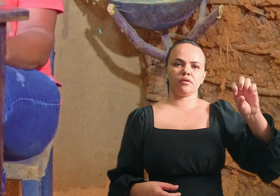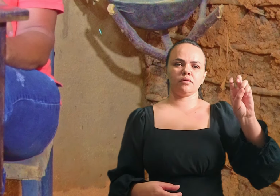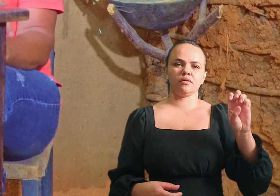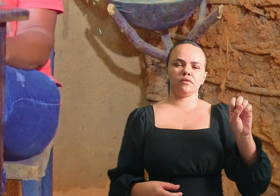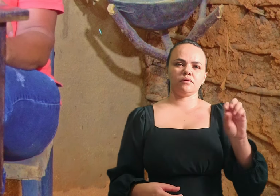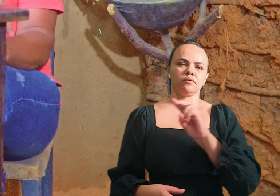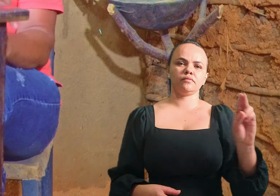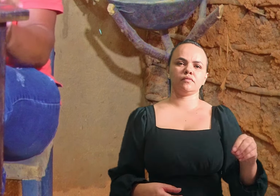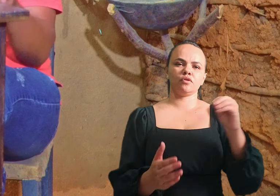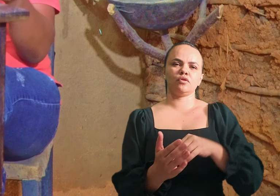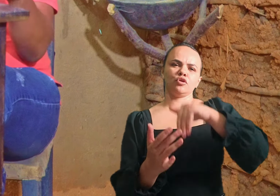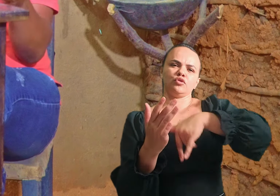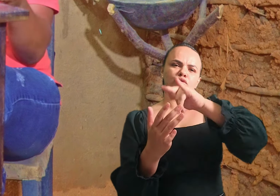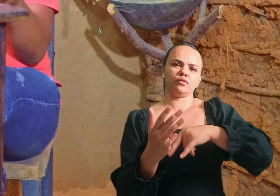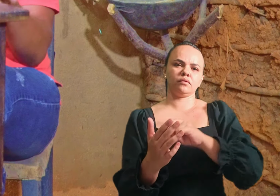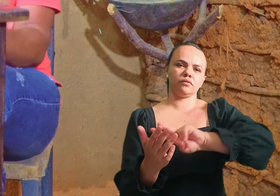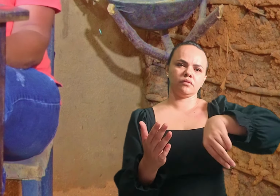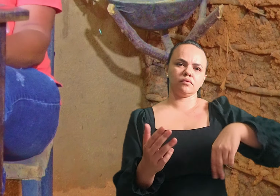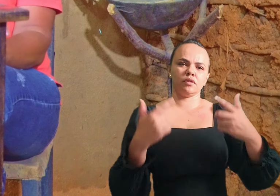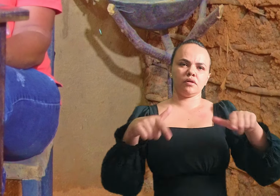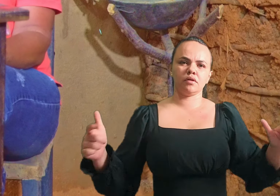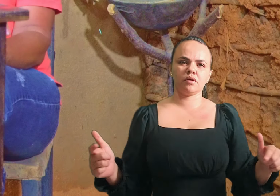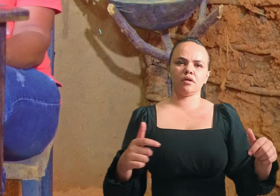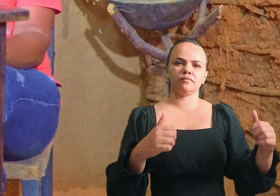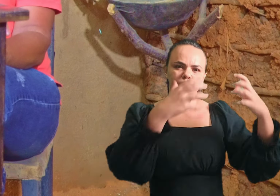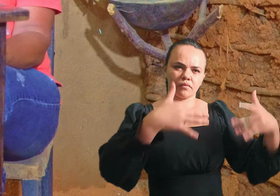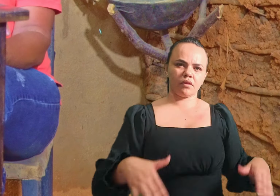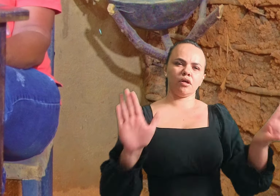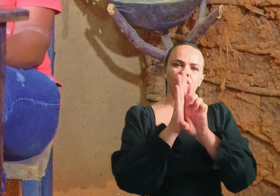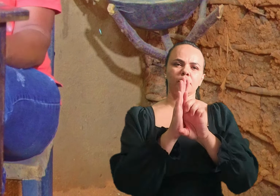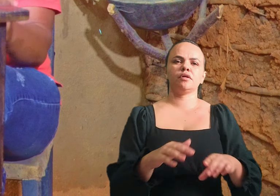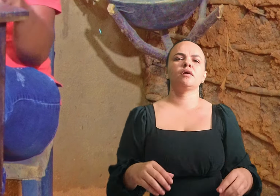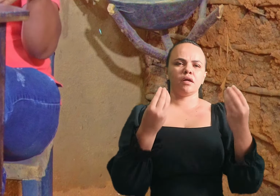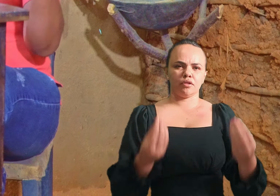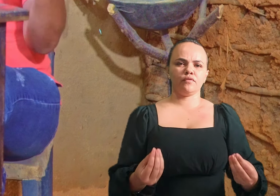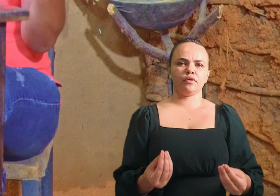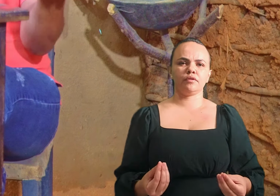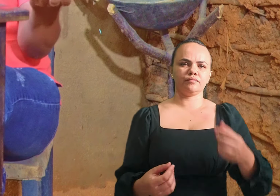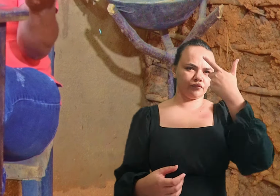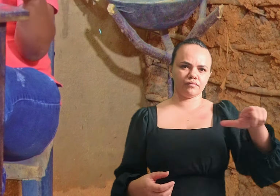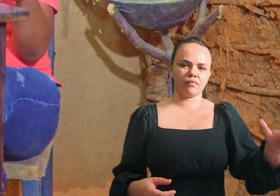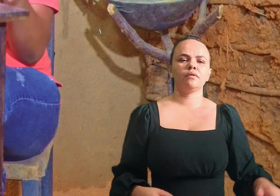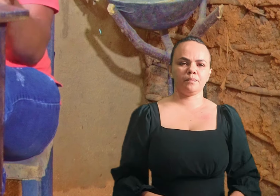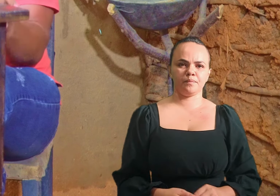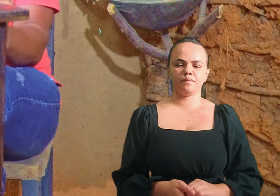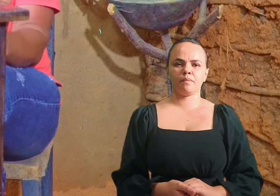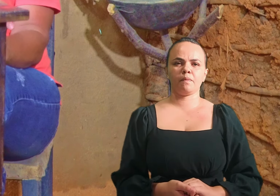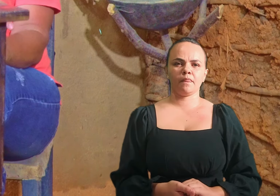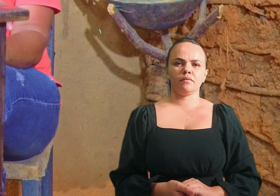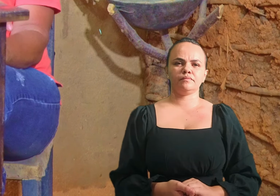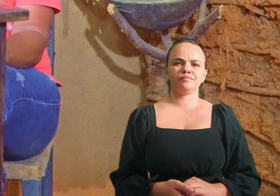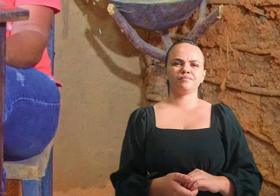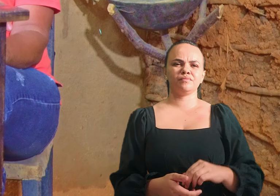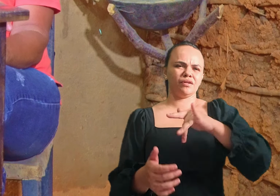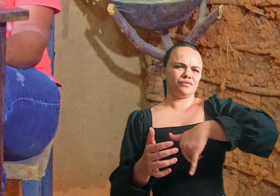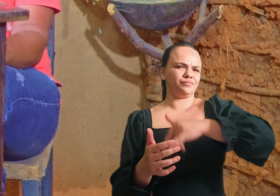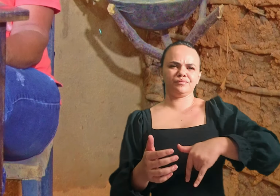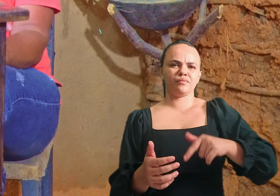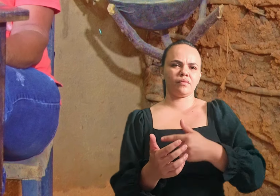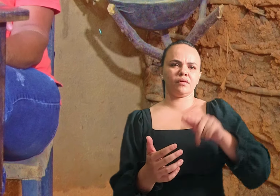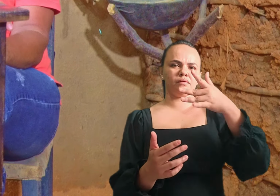muitos documentos para explicar a chegada do fundador luí Gomes aliás num quase nenhum documento que